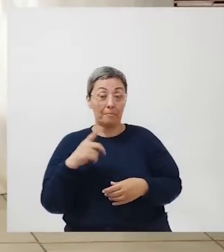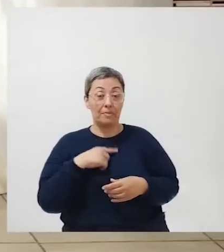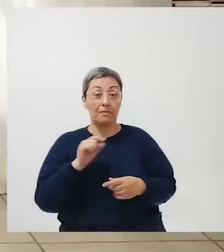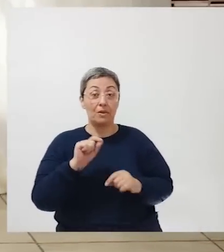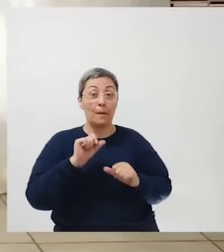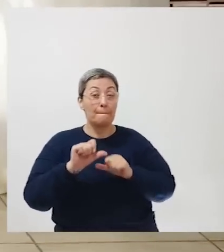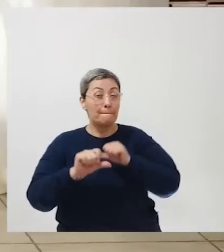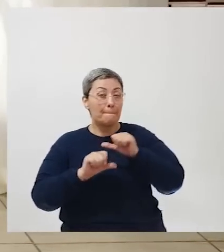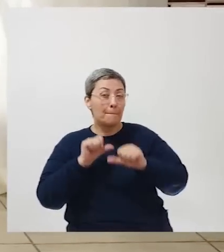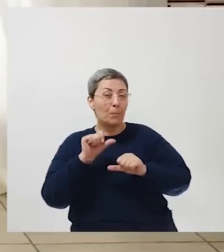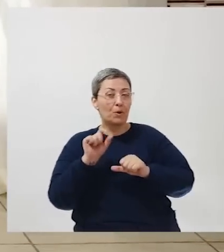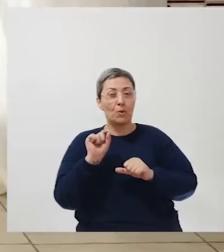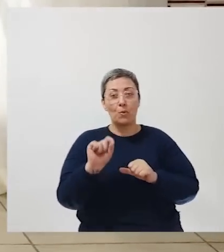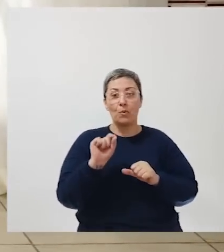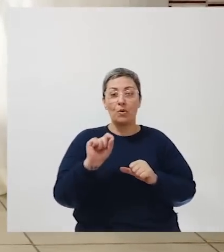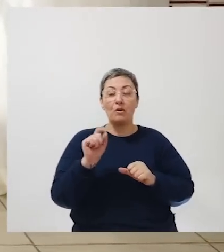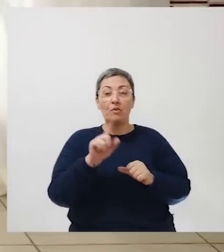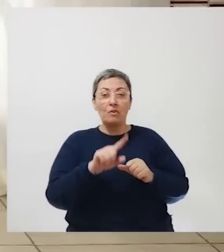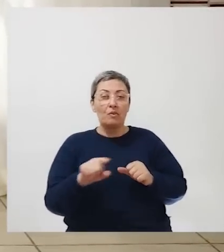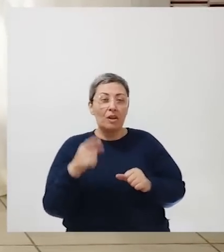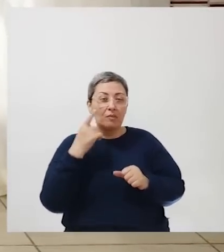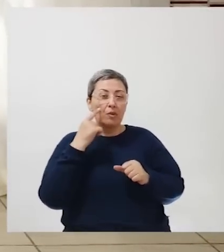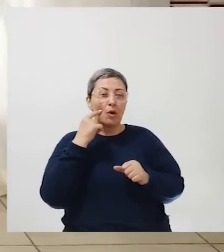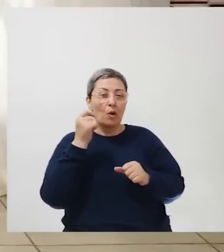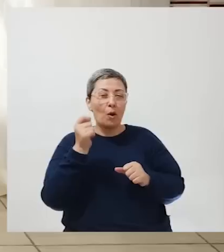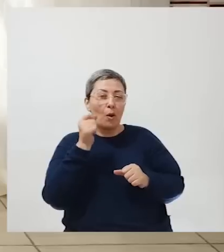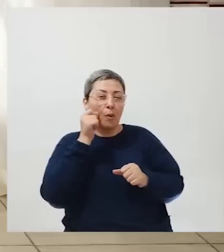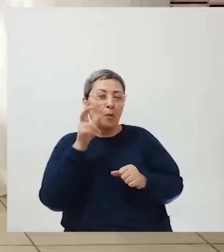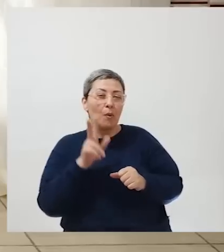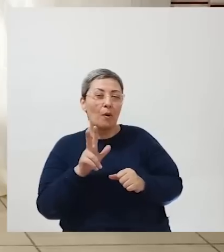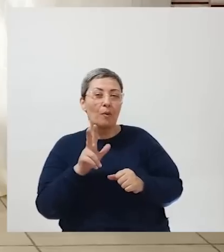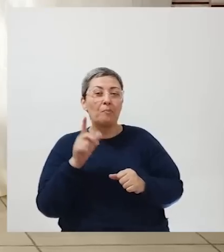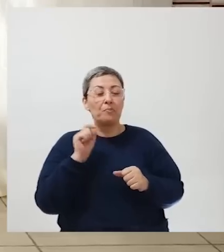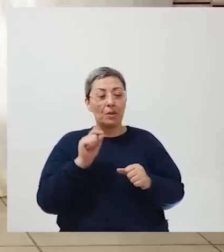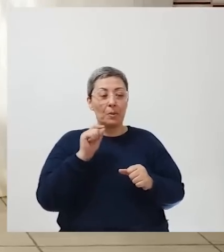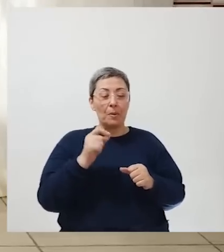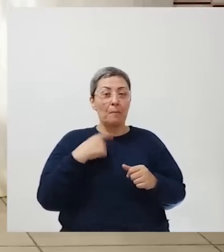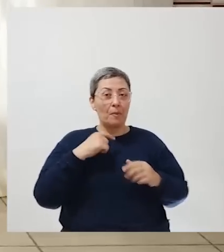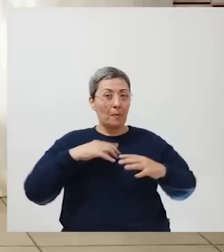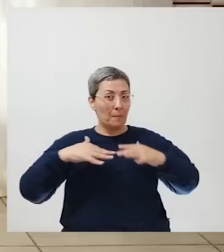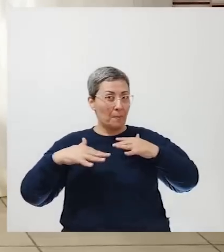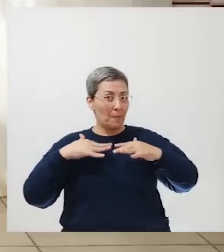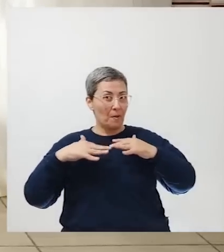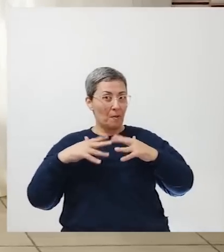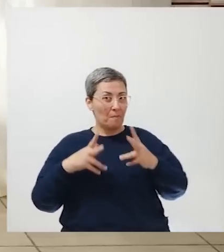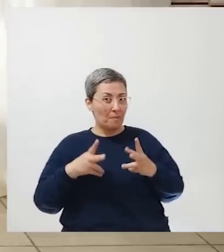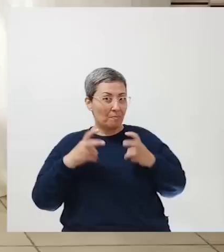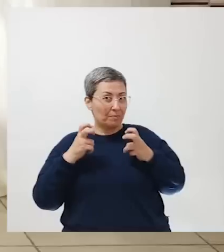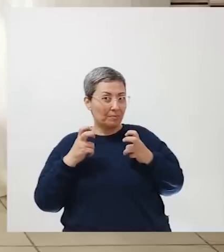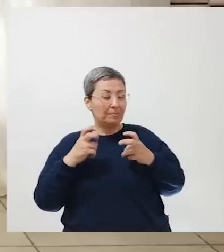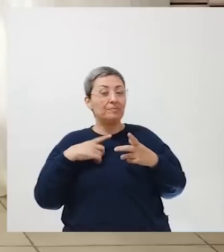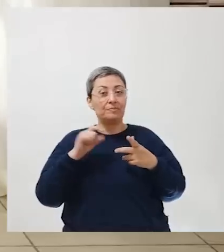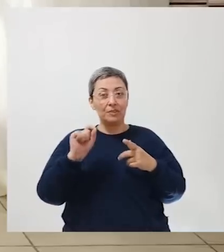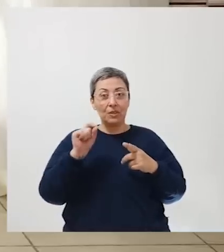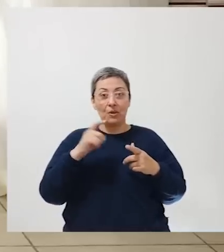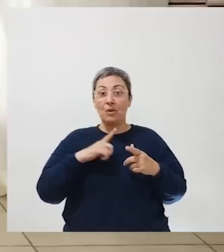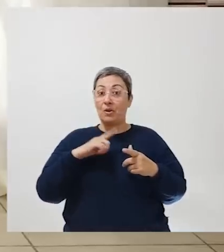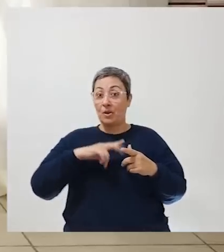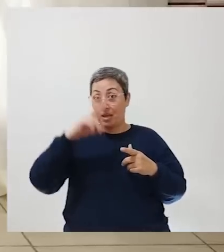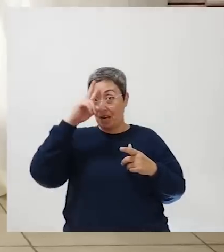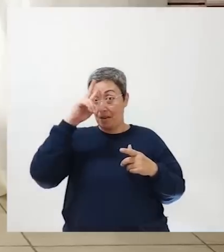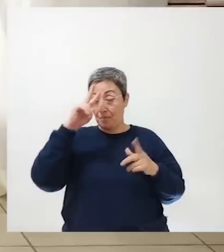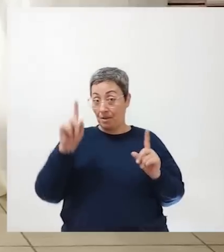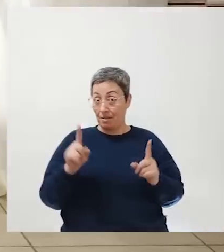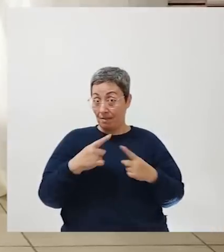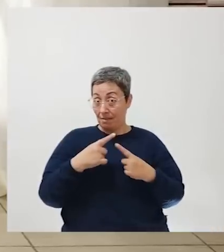uma modificação para ver se vocês estão espertos para pegar os movimentos, tá bom? Lembrando que